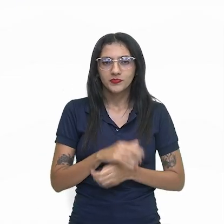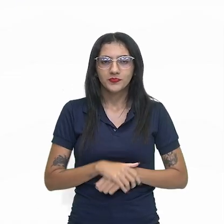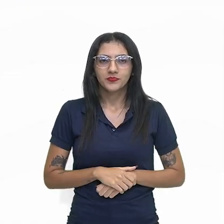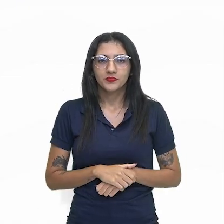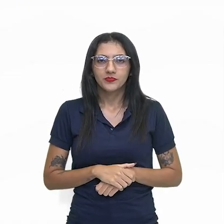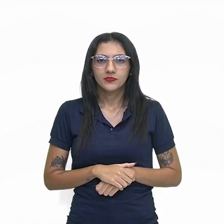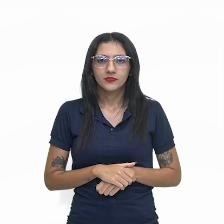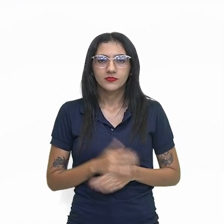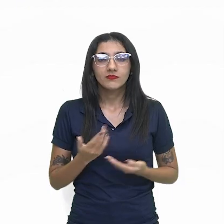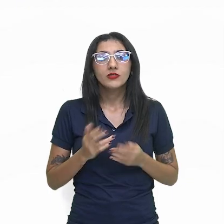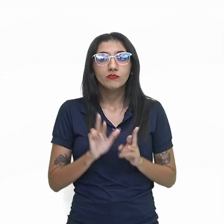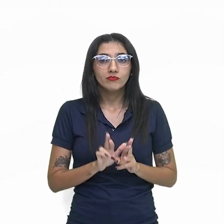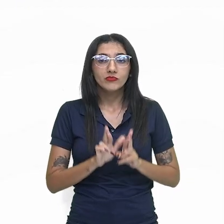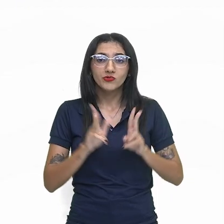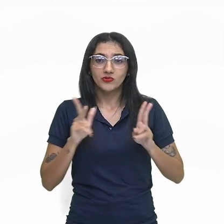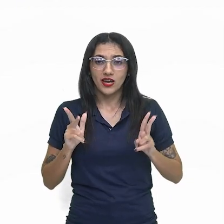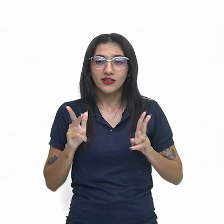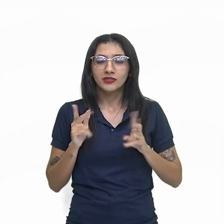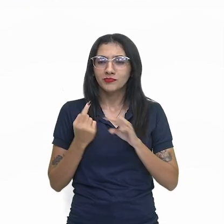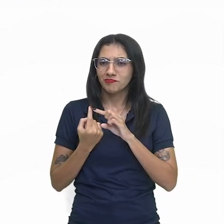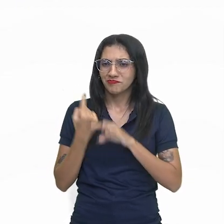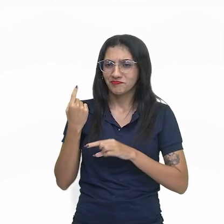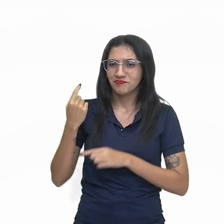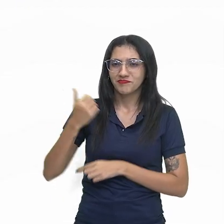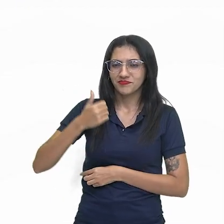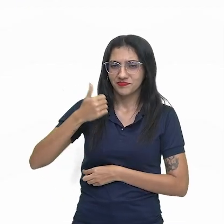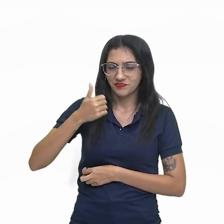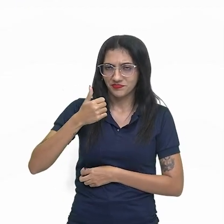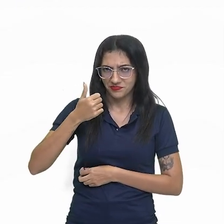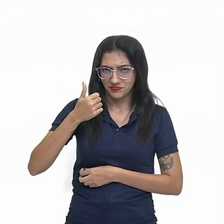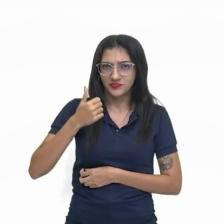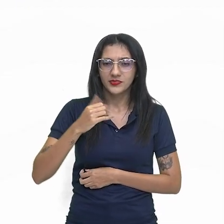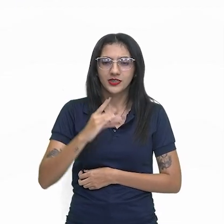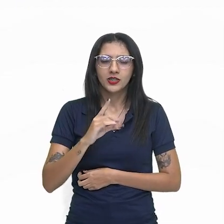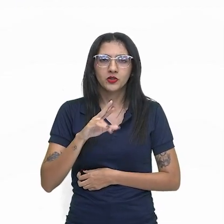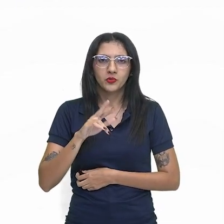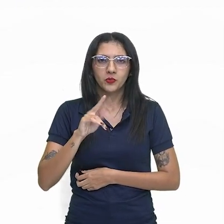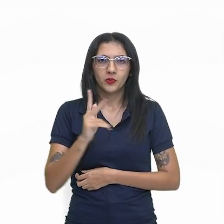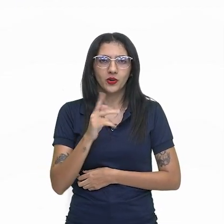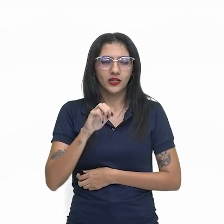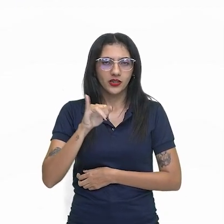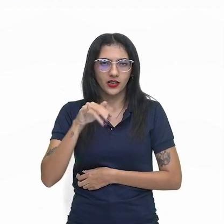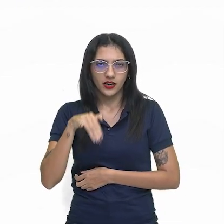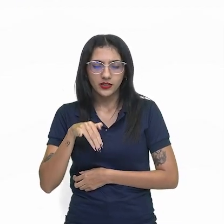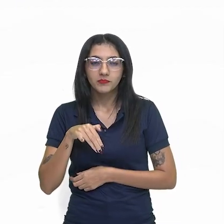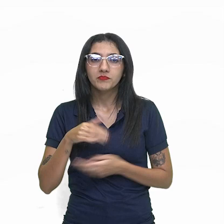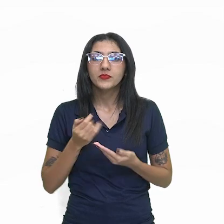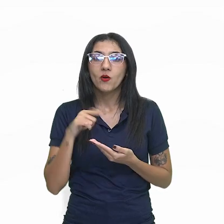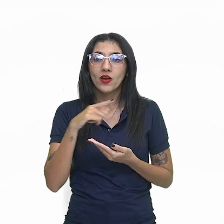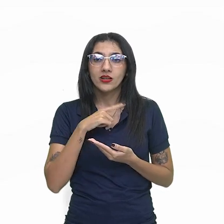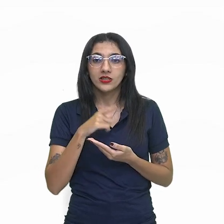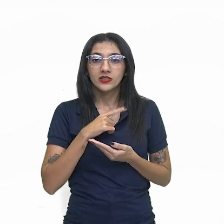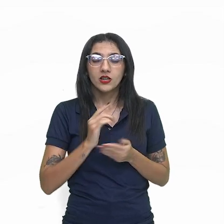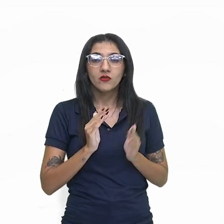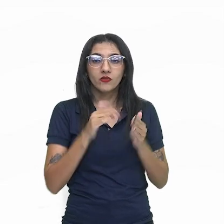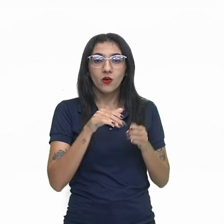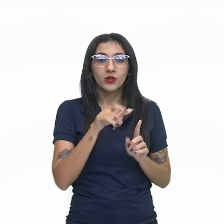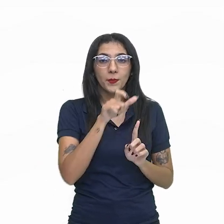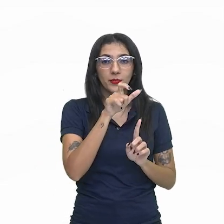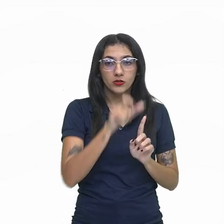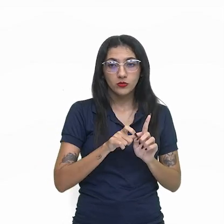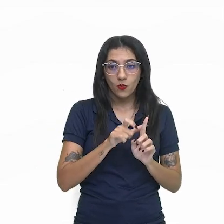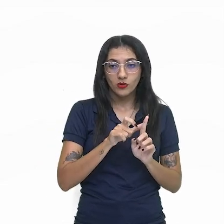Diferentemente do Emile Durkheim, ele vai focar o estudo no indivíduo. O Durkheim, ele foca